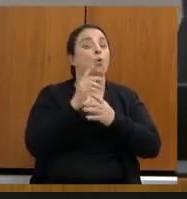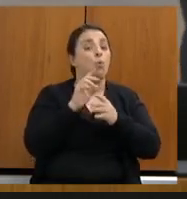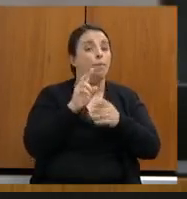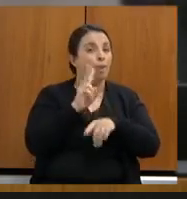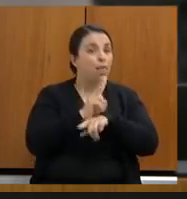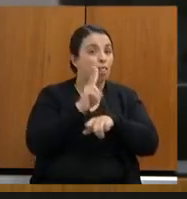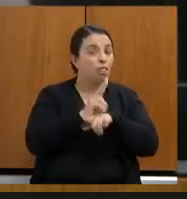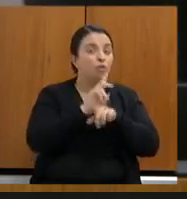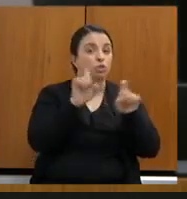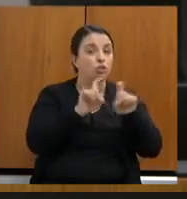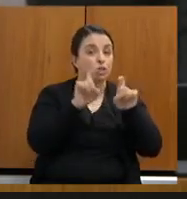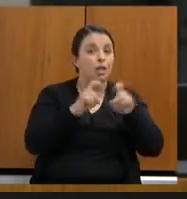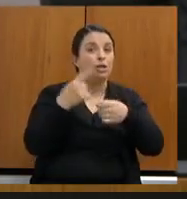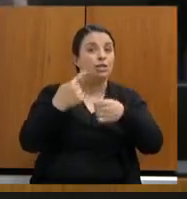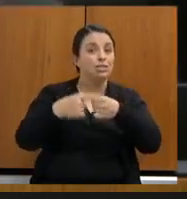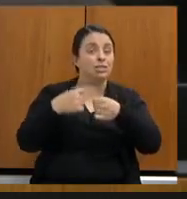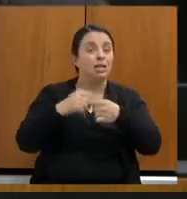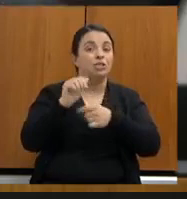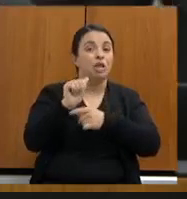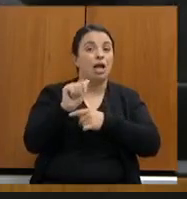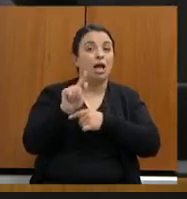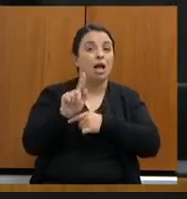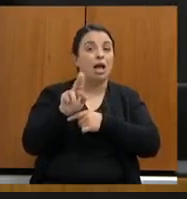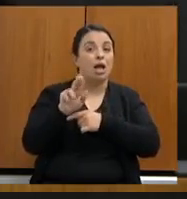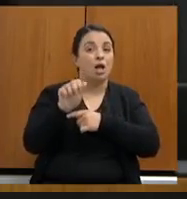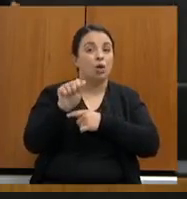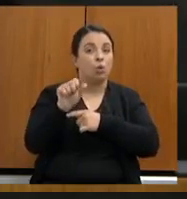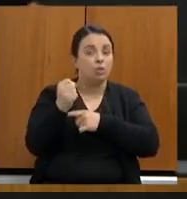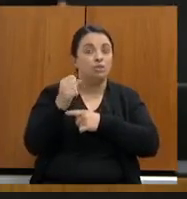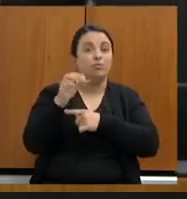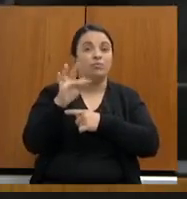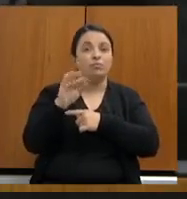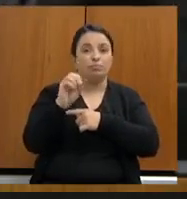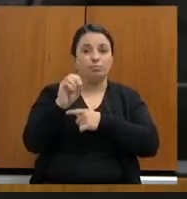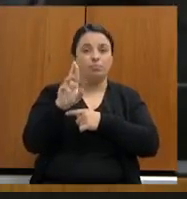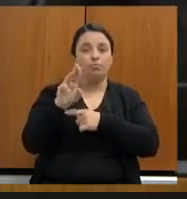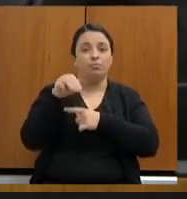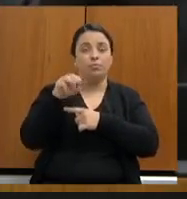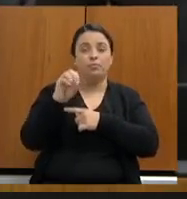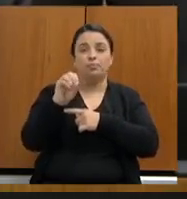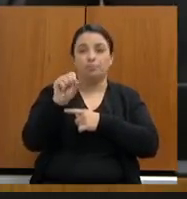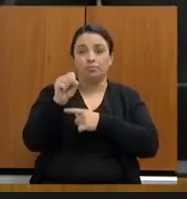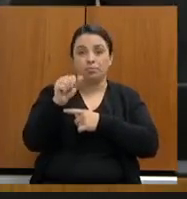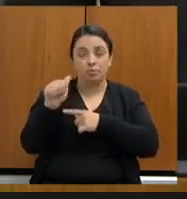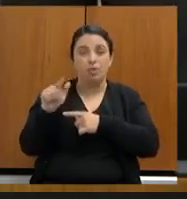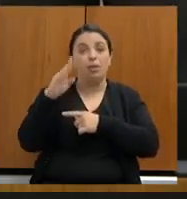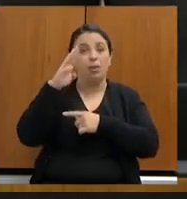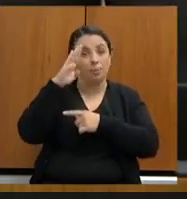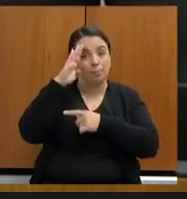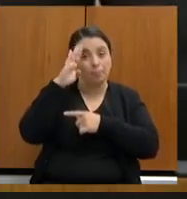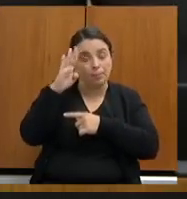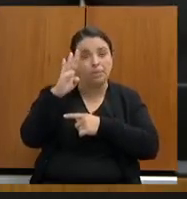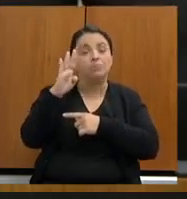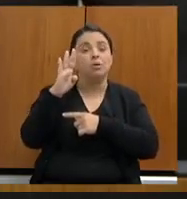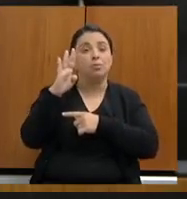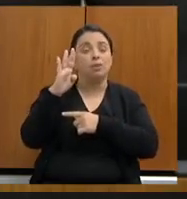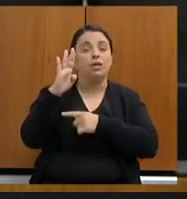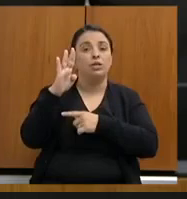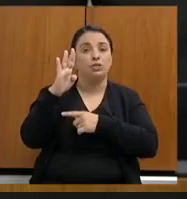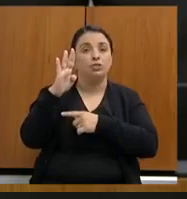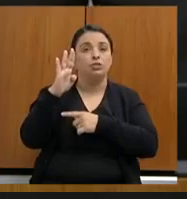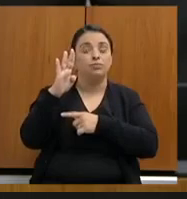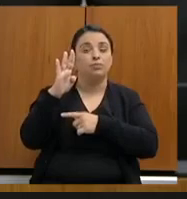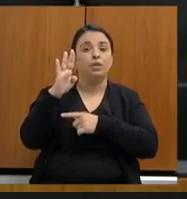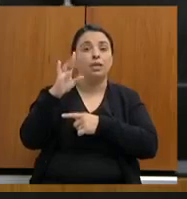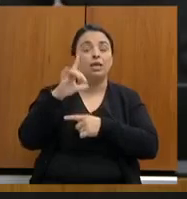e viatura de sete municípios Inclusive inclusive de Águas Formosas e tá João Leite deslocasse só